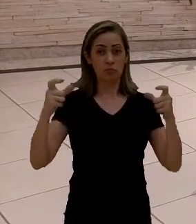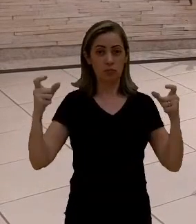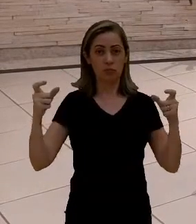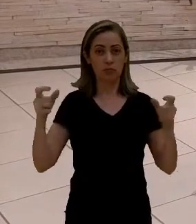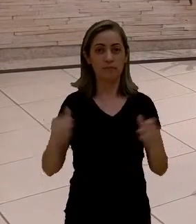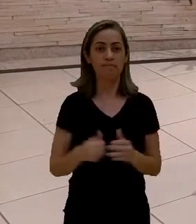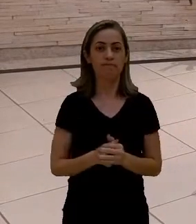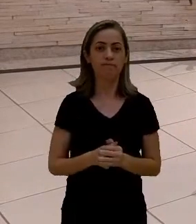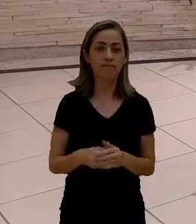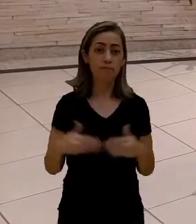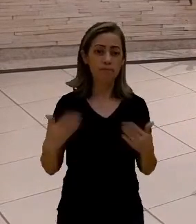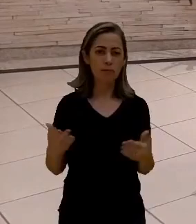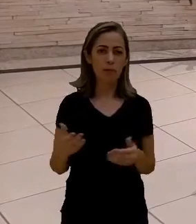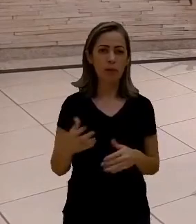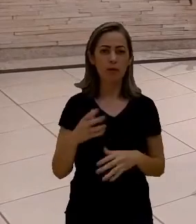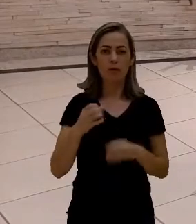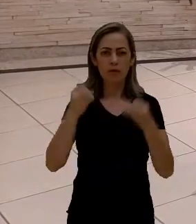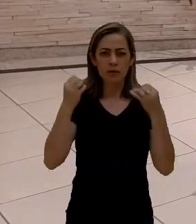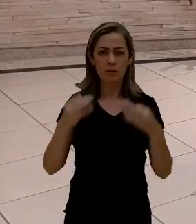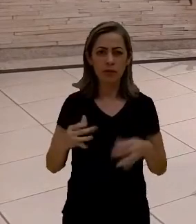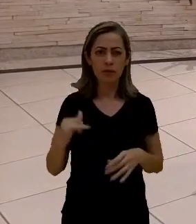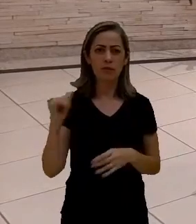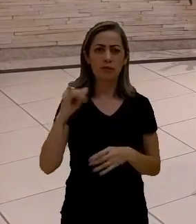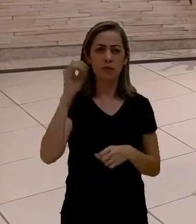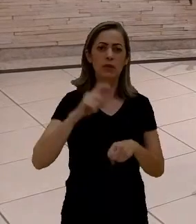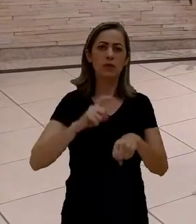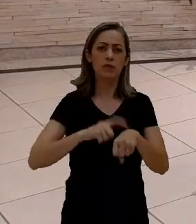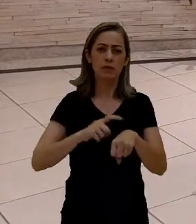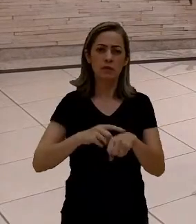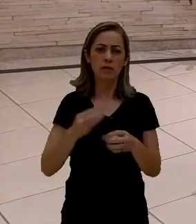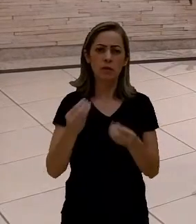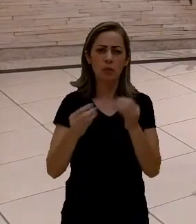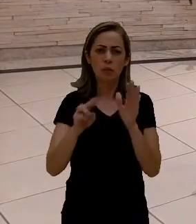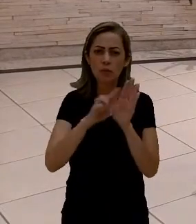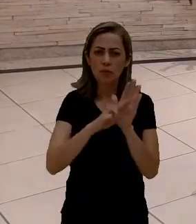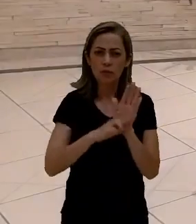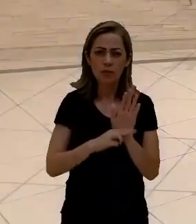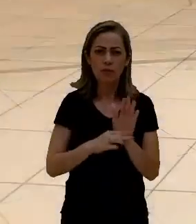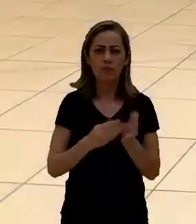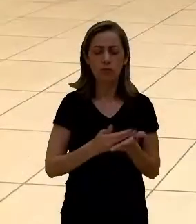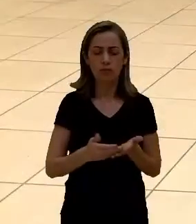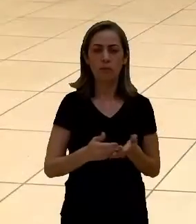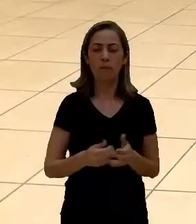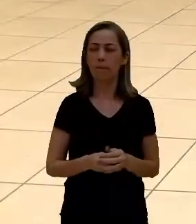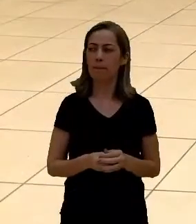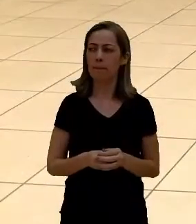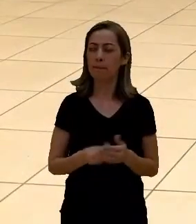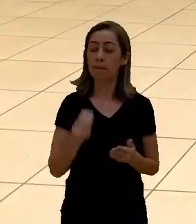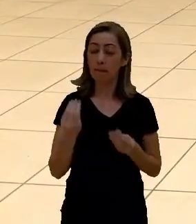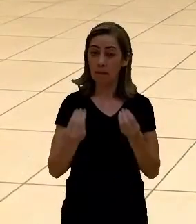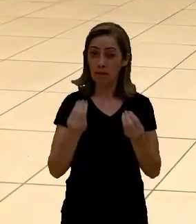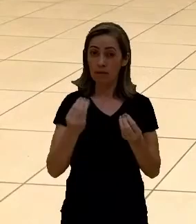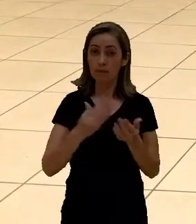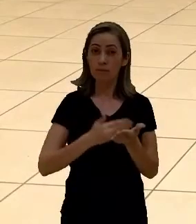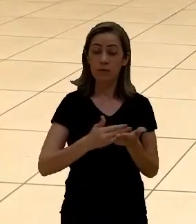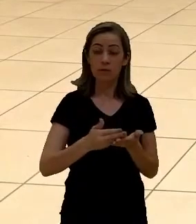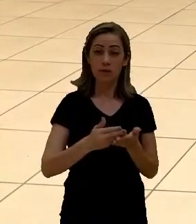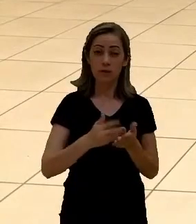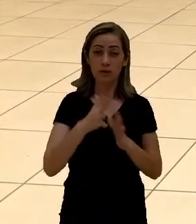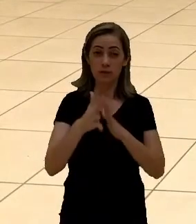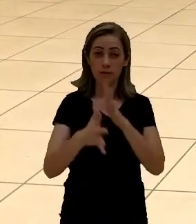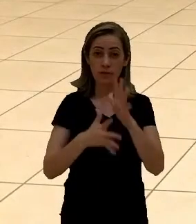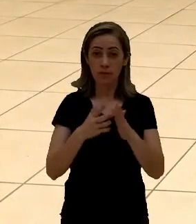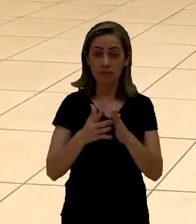Então queria que você falasse um pouco sobre a importância aí de todos os ritos ali como um todo sim como eu iniciei falando a